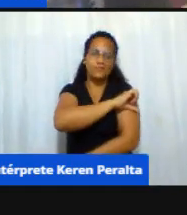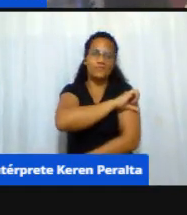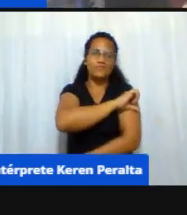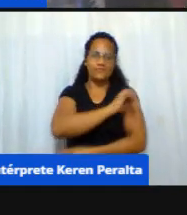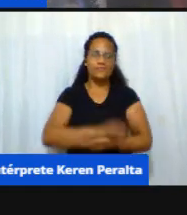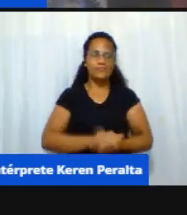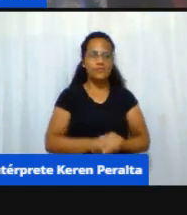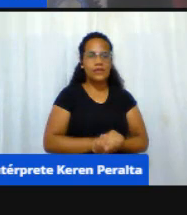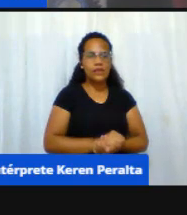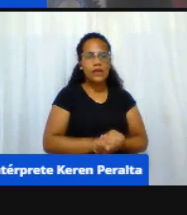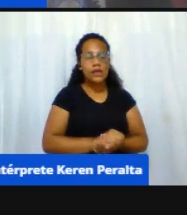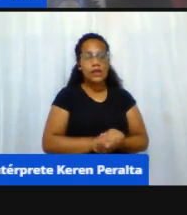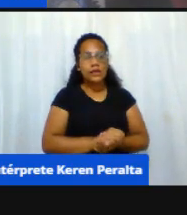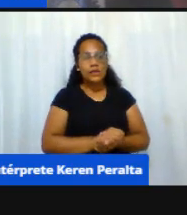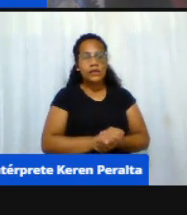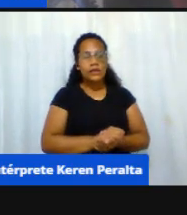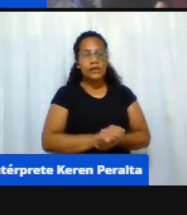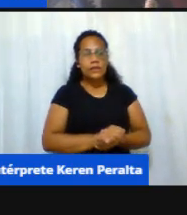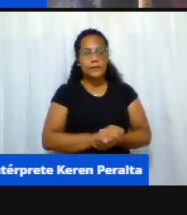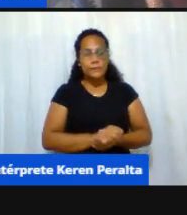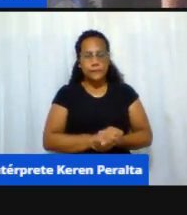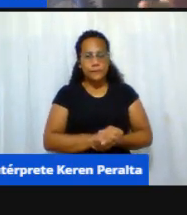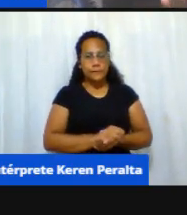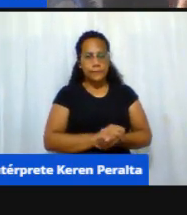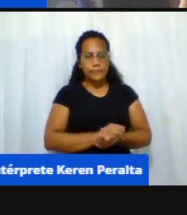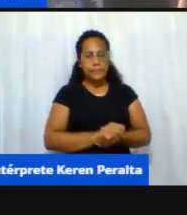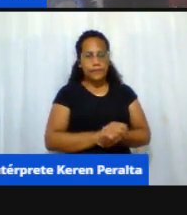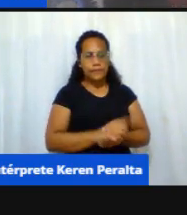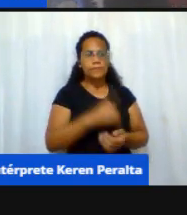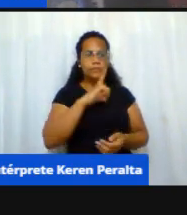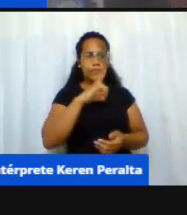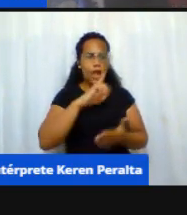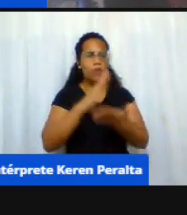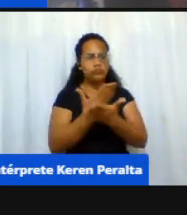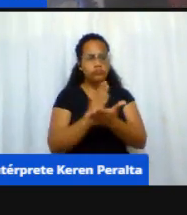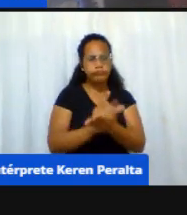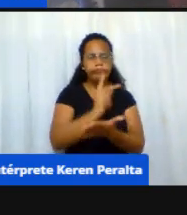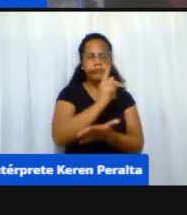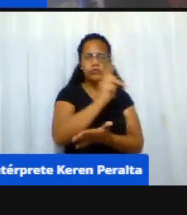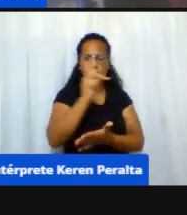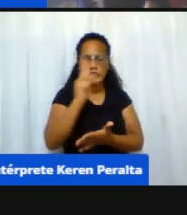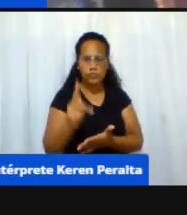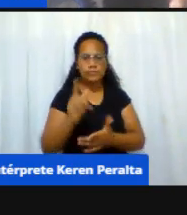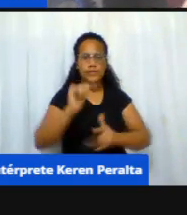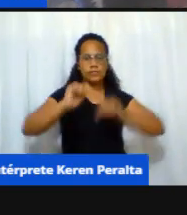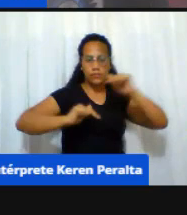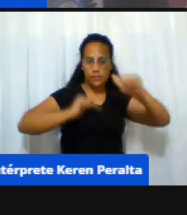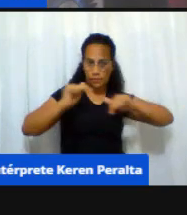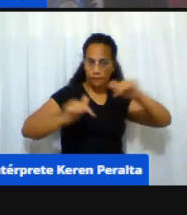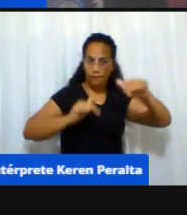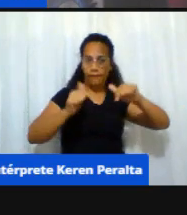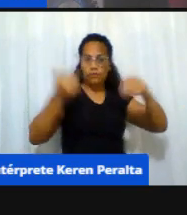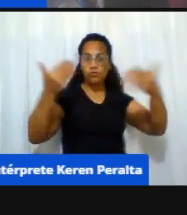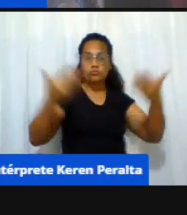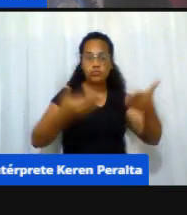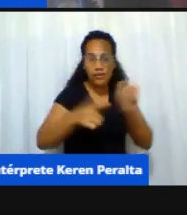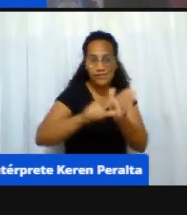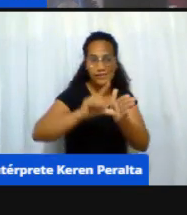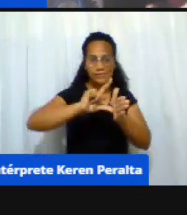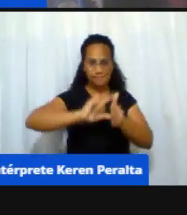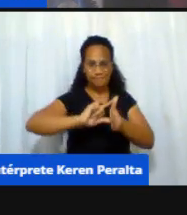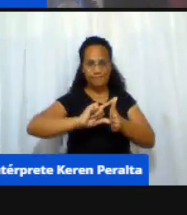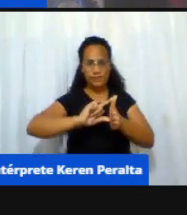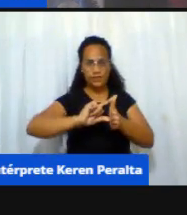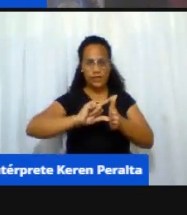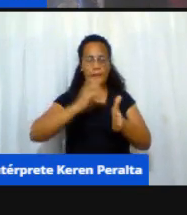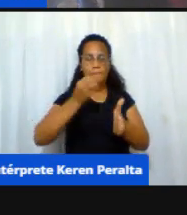dessas, restando, fora aquelas para serem trabalhadas, ou melhor, distribuídas, ao longo